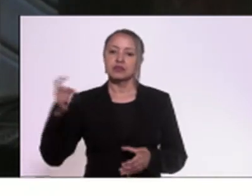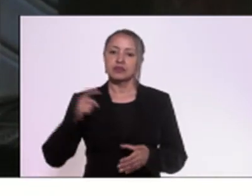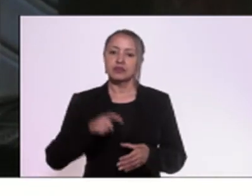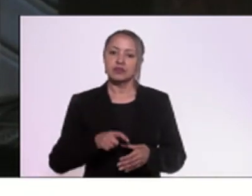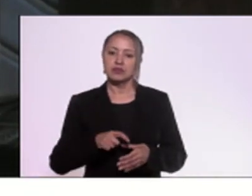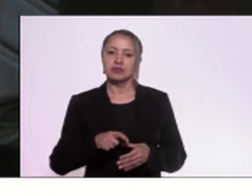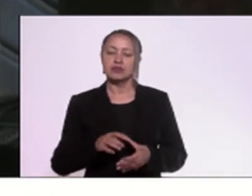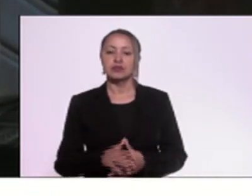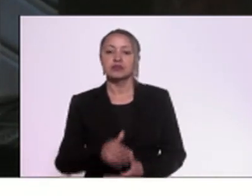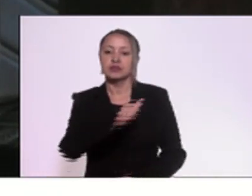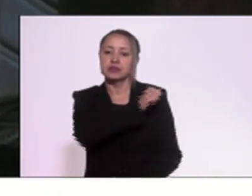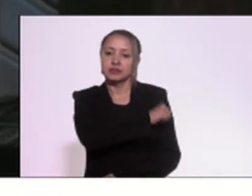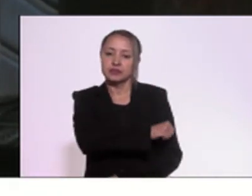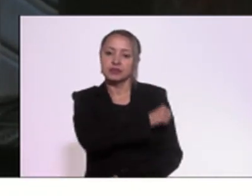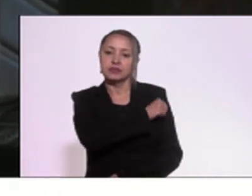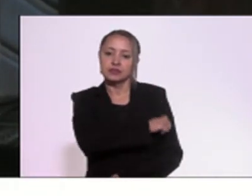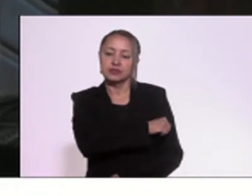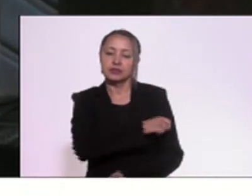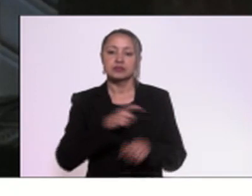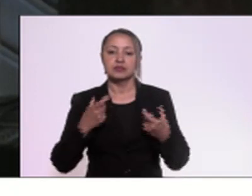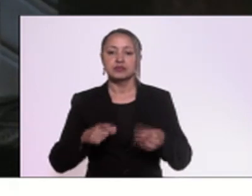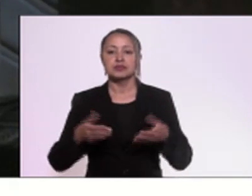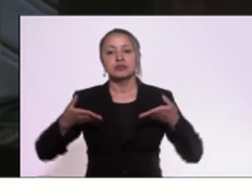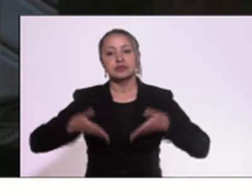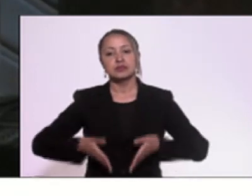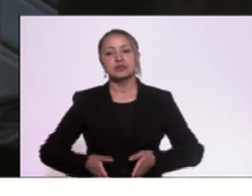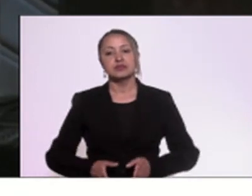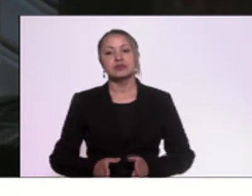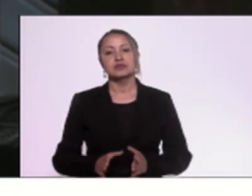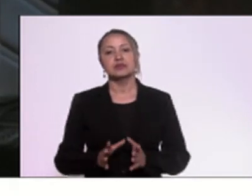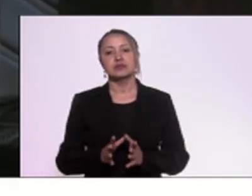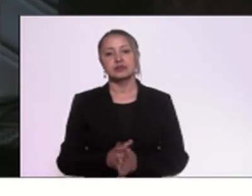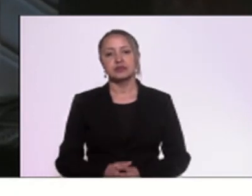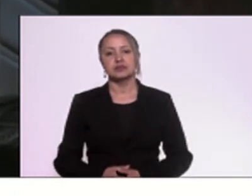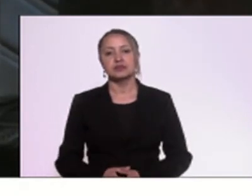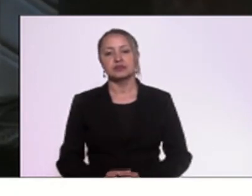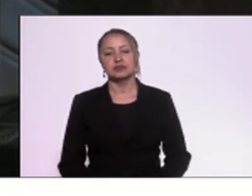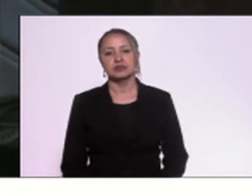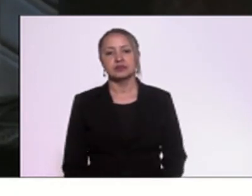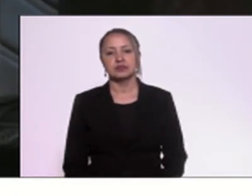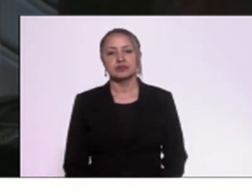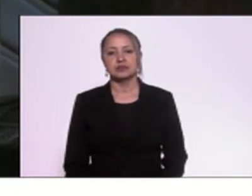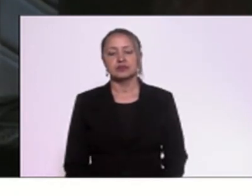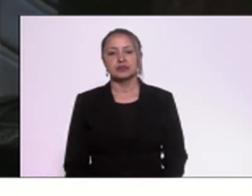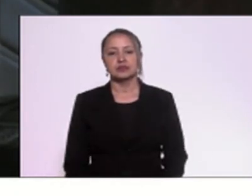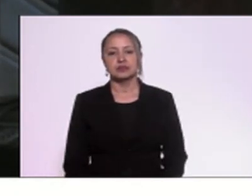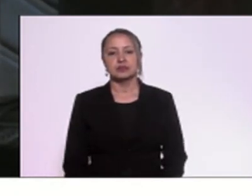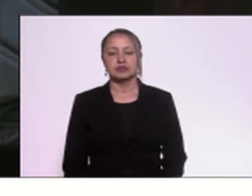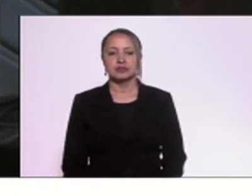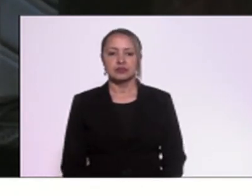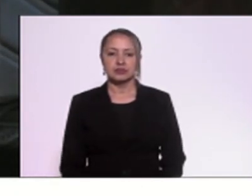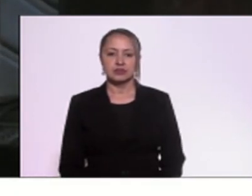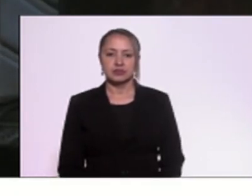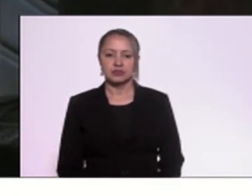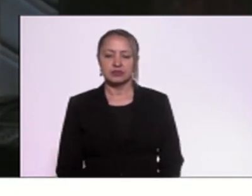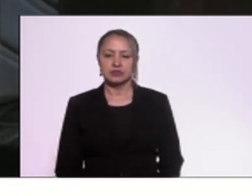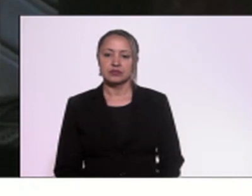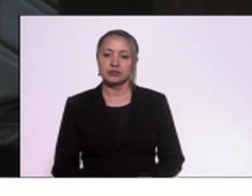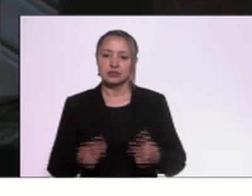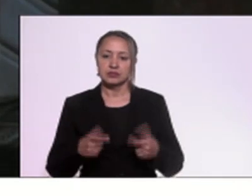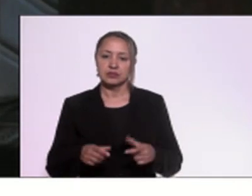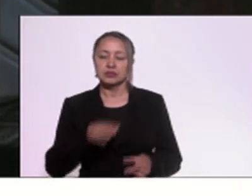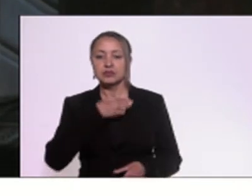importante? O que transforma mais? É o turismo ou é a cultura que transforma o turismo?